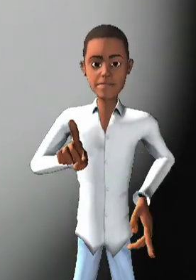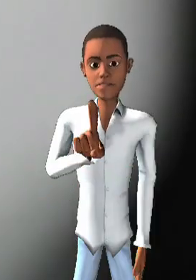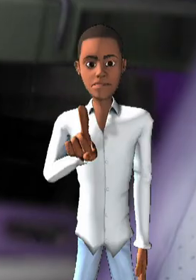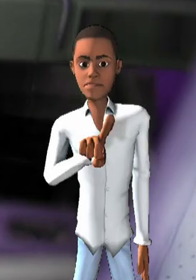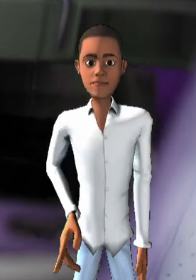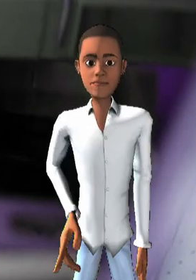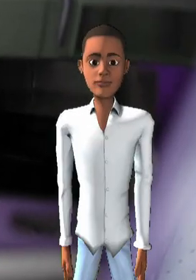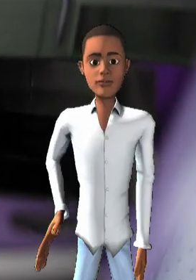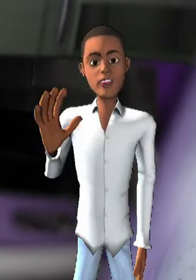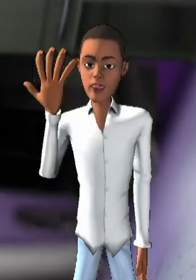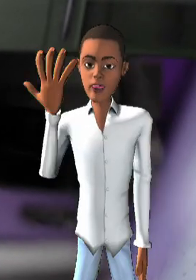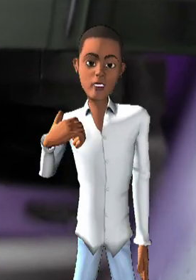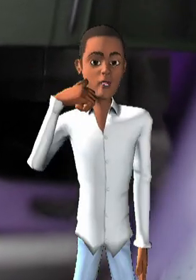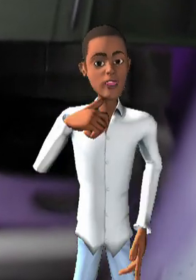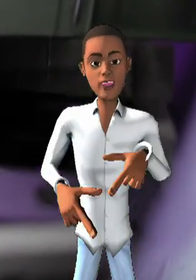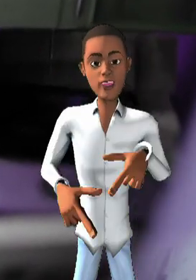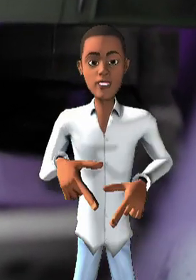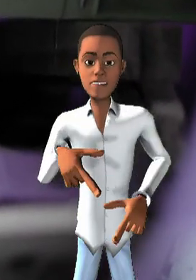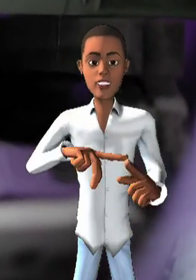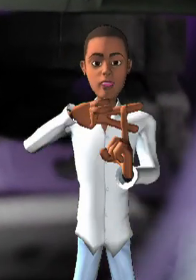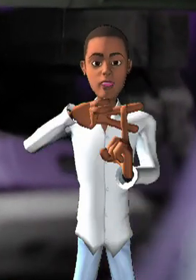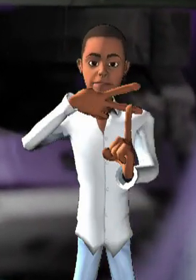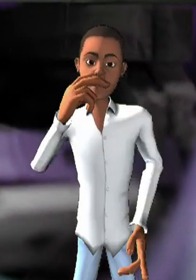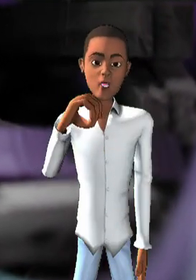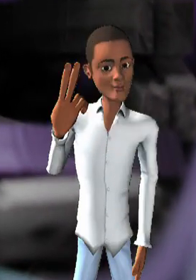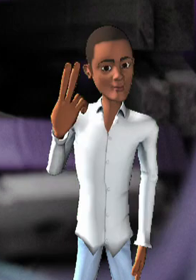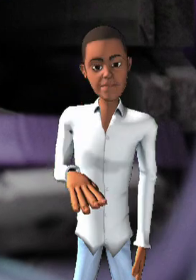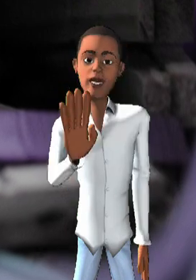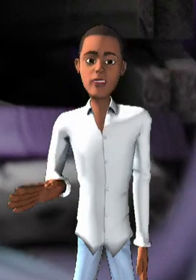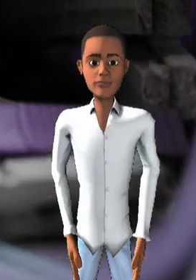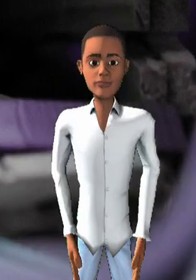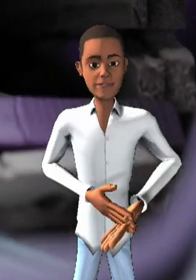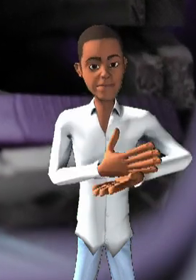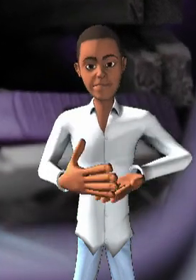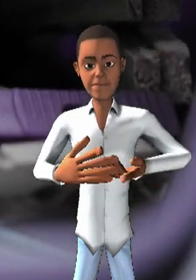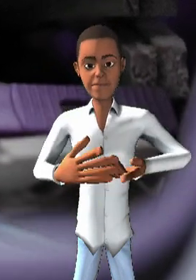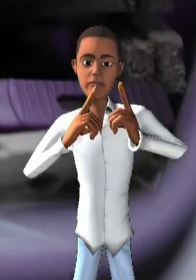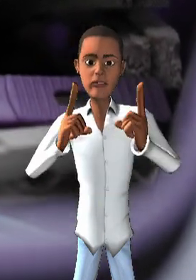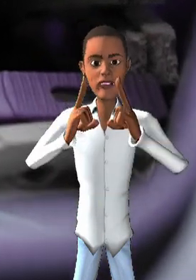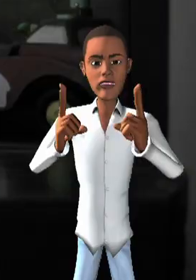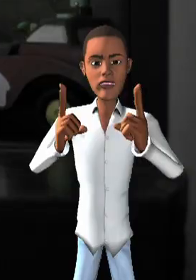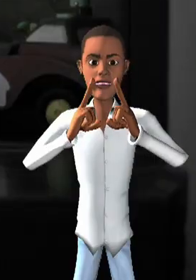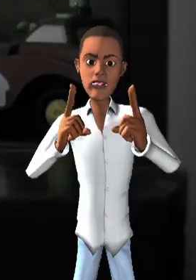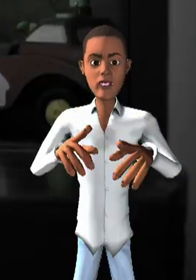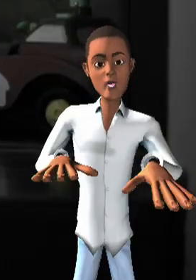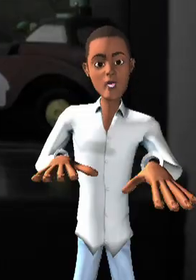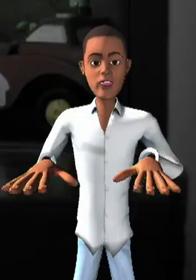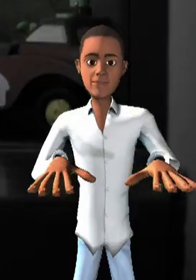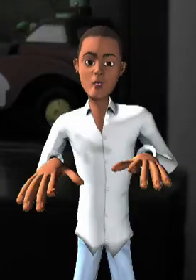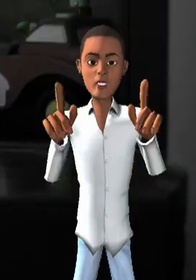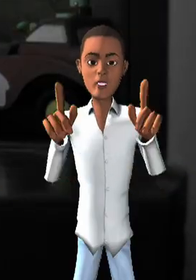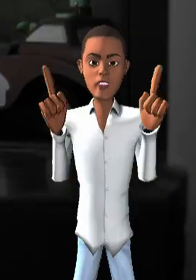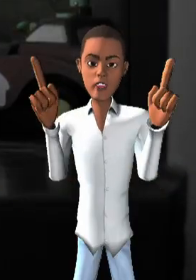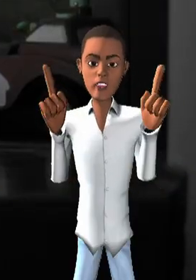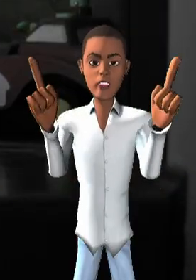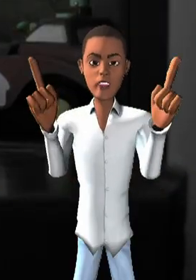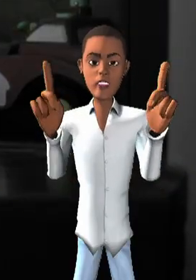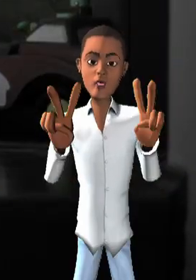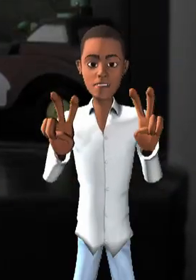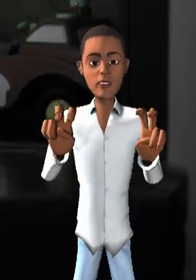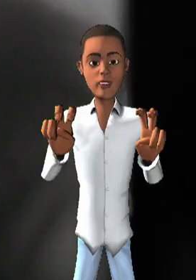o jantar. A mulher começou a acumular a dupla ou a tripla jornada e começou a ter muita reclamação e muito movimento em prol